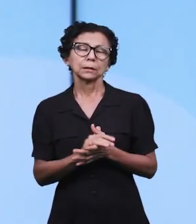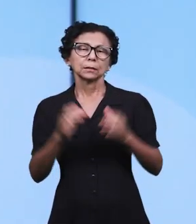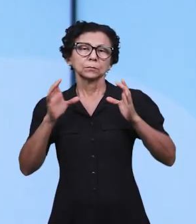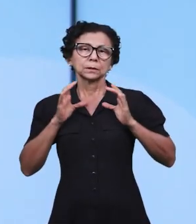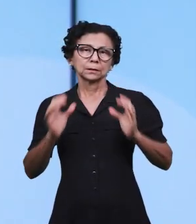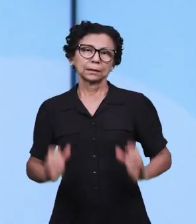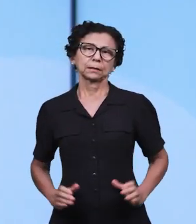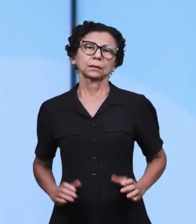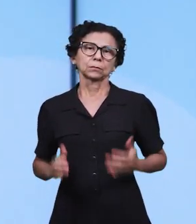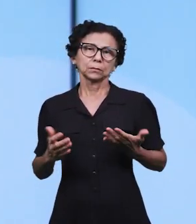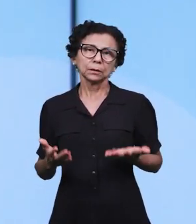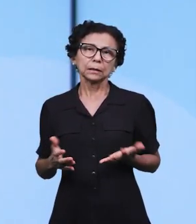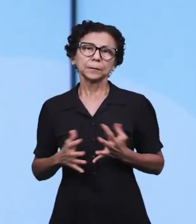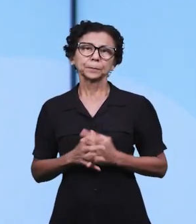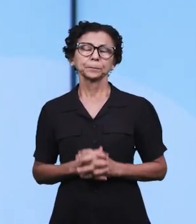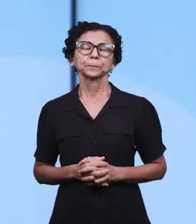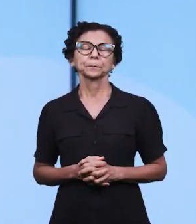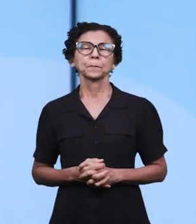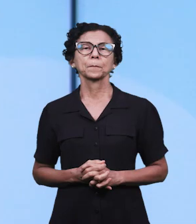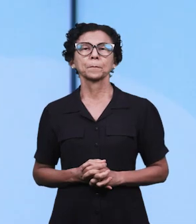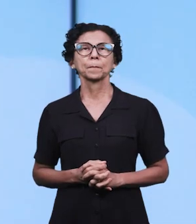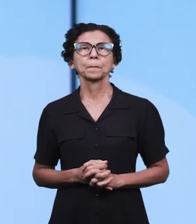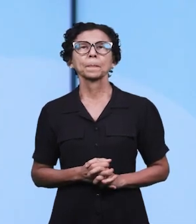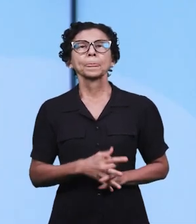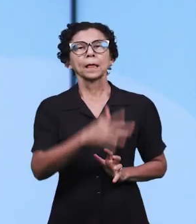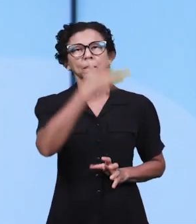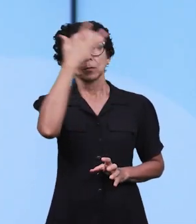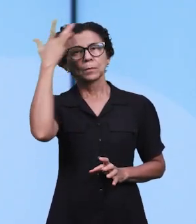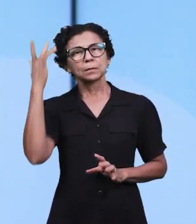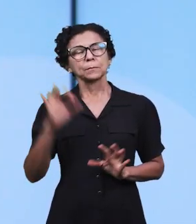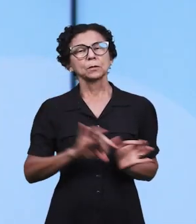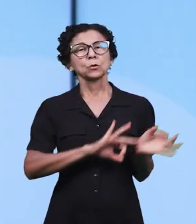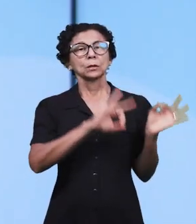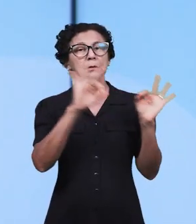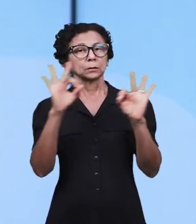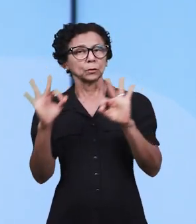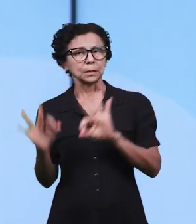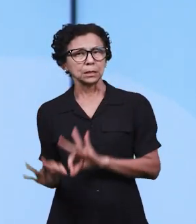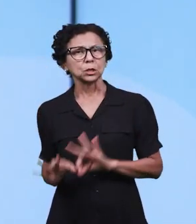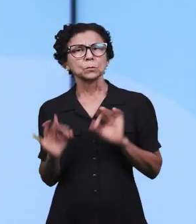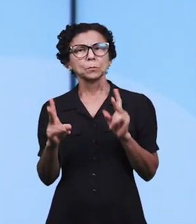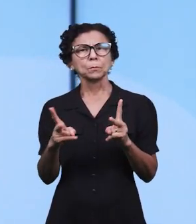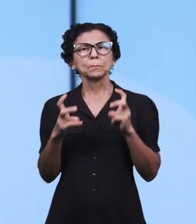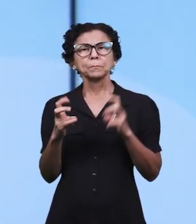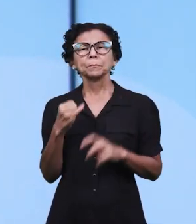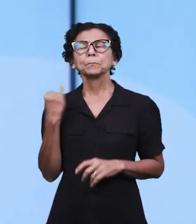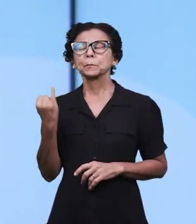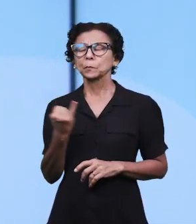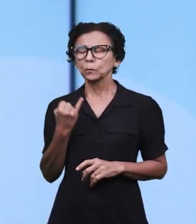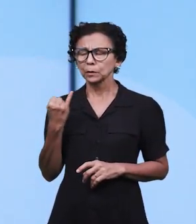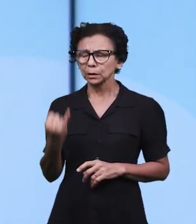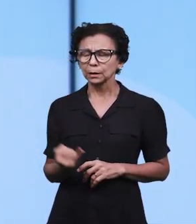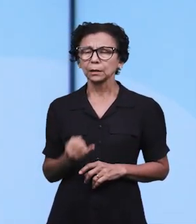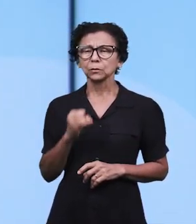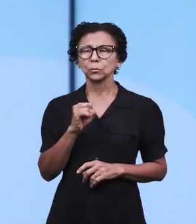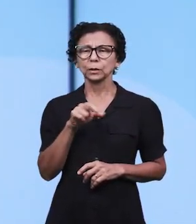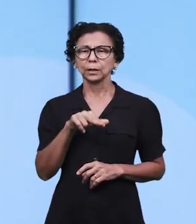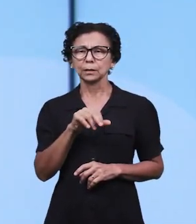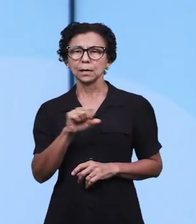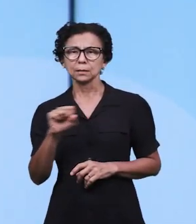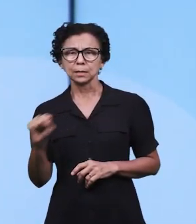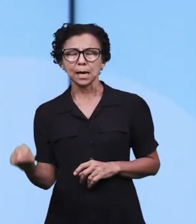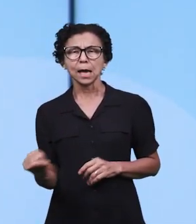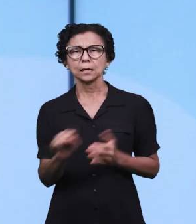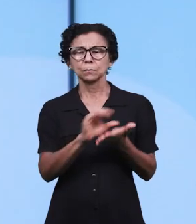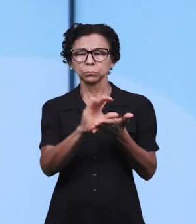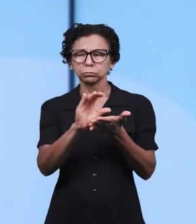né? Então, que os nossos ouvintes que estão assistindo possam perceber isso. É importante a contribuição, o INSS, o